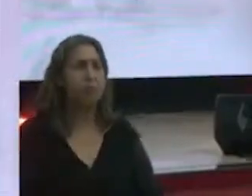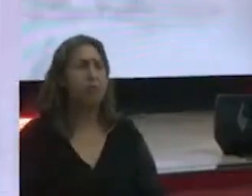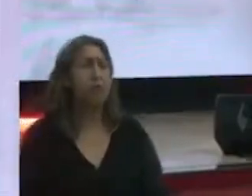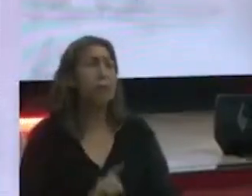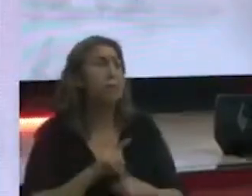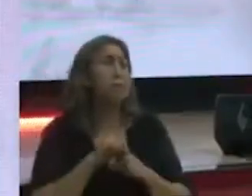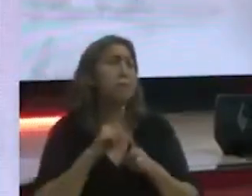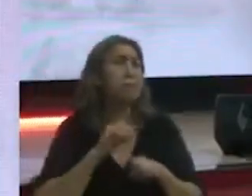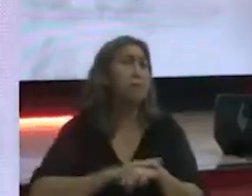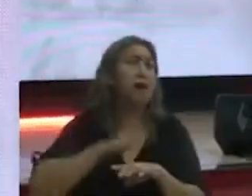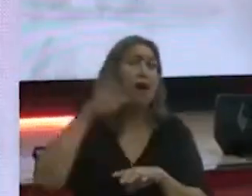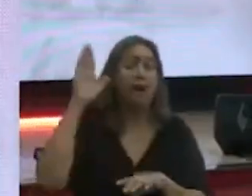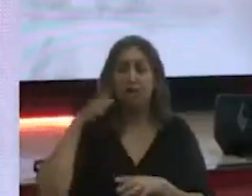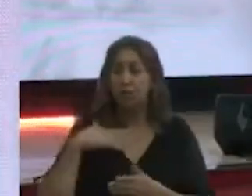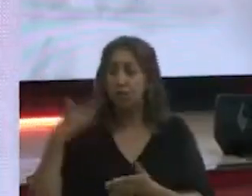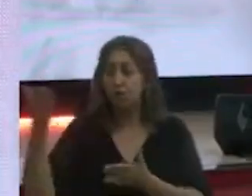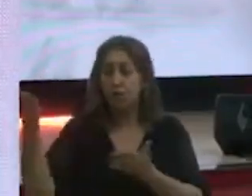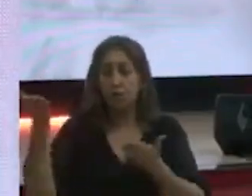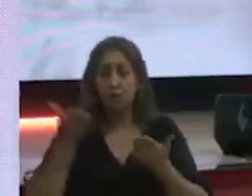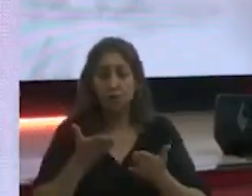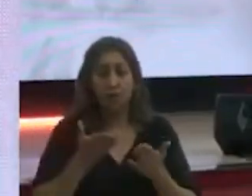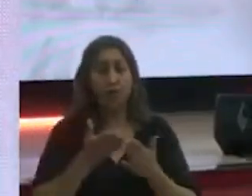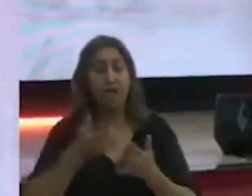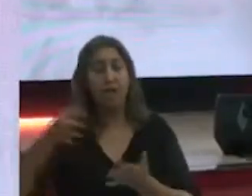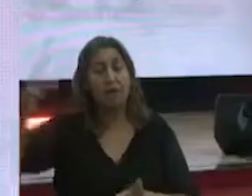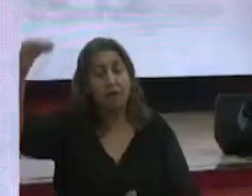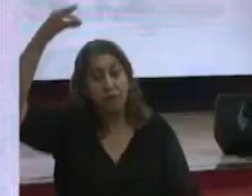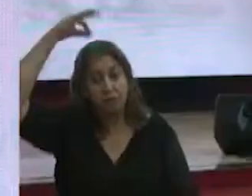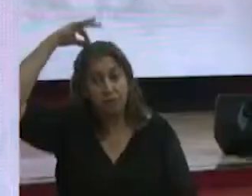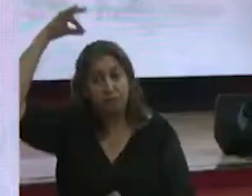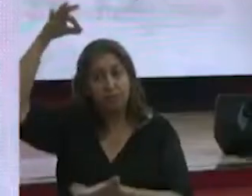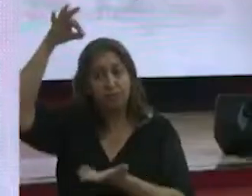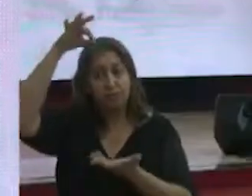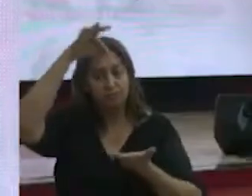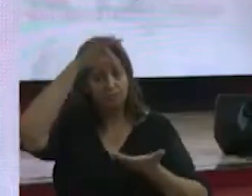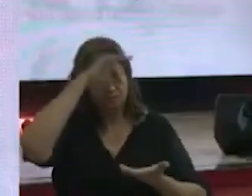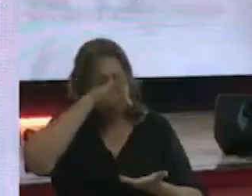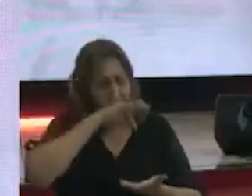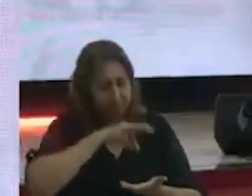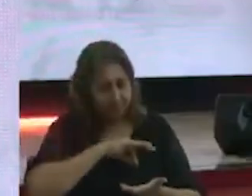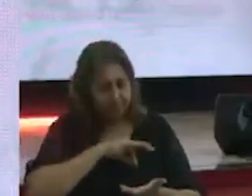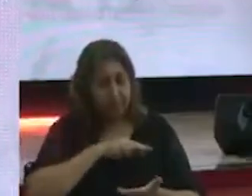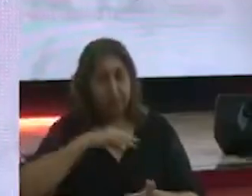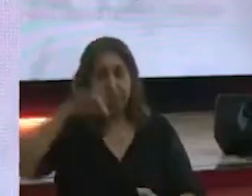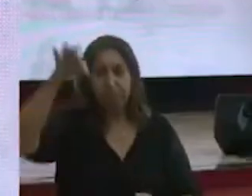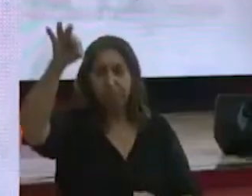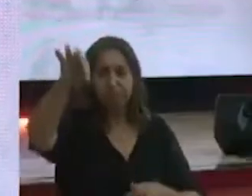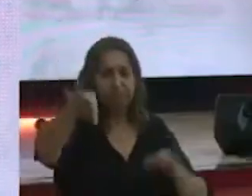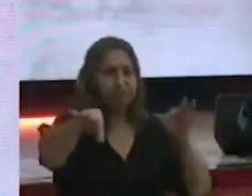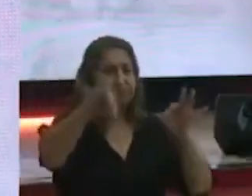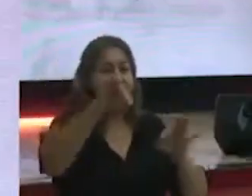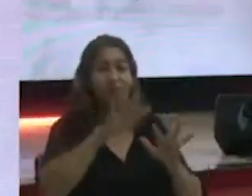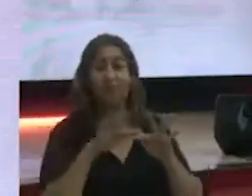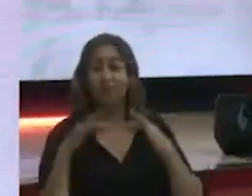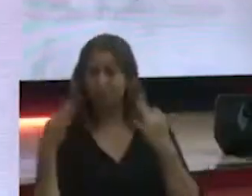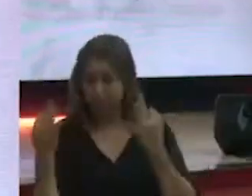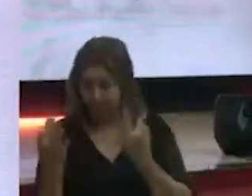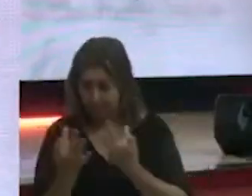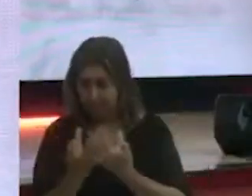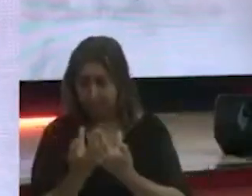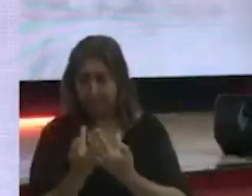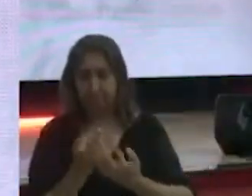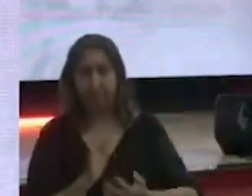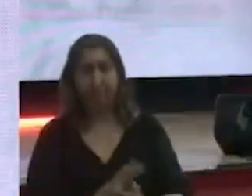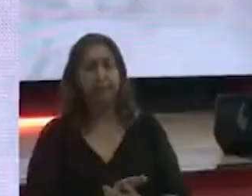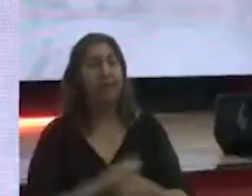mais do que convidar o Espírito Santo para estar no ambiente familiar